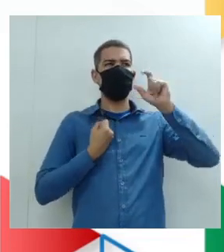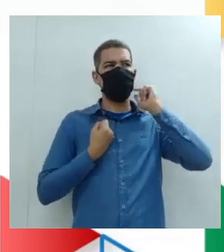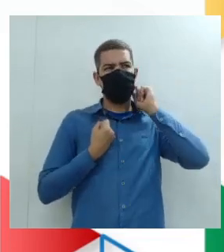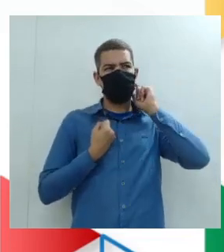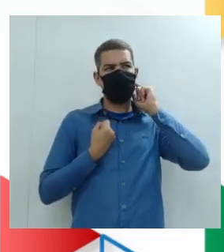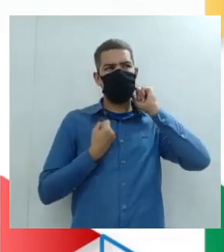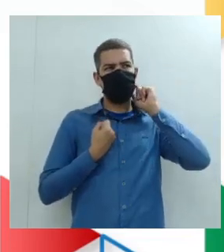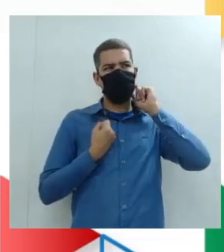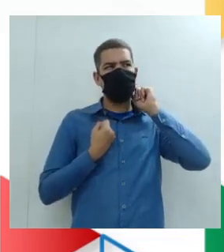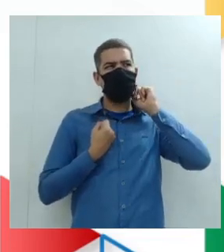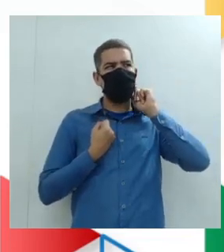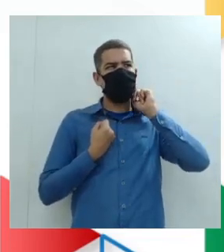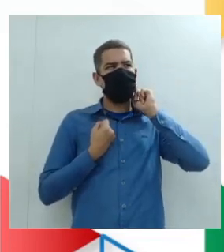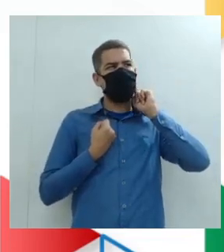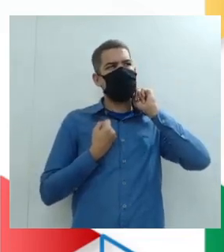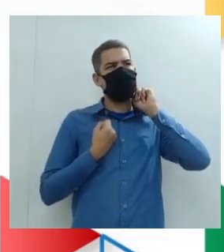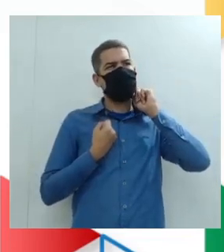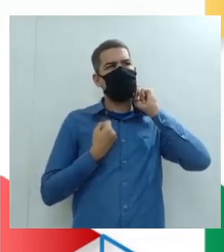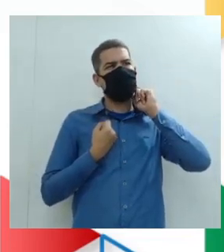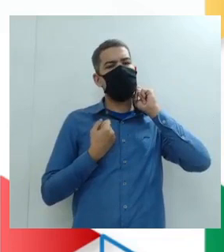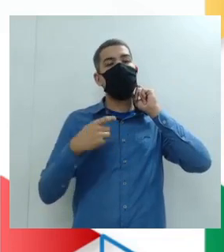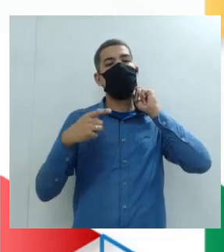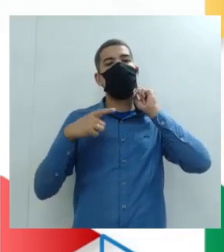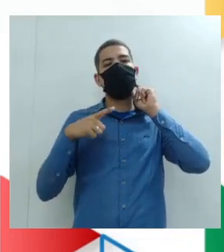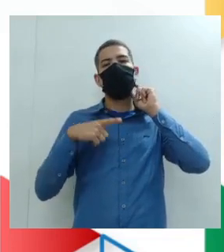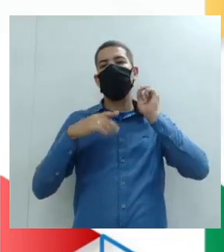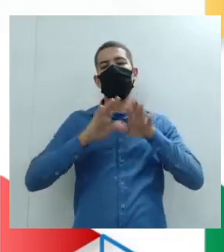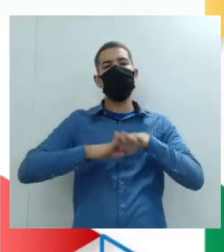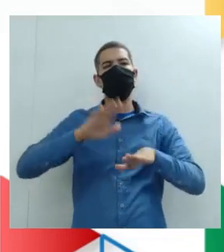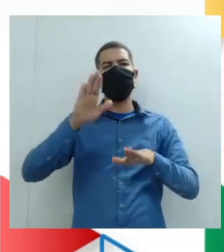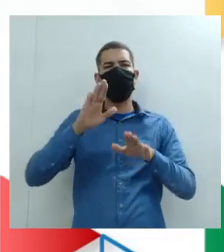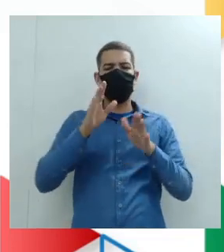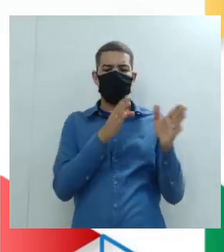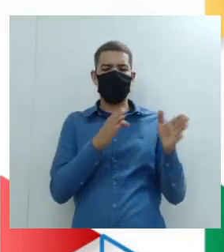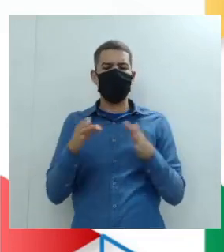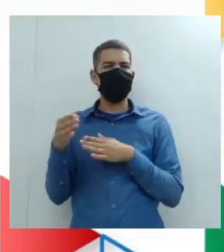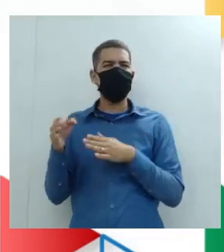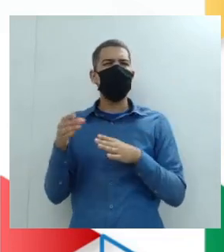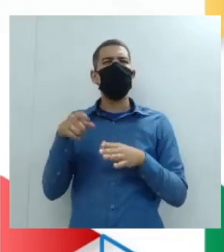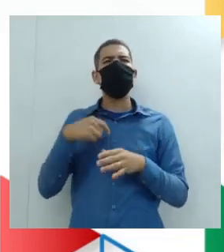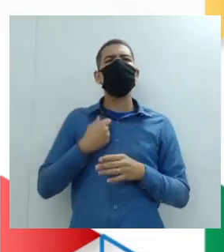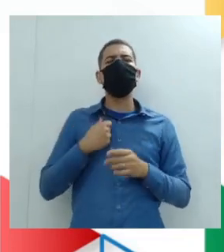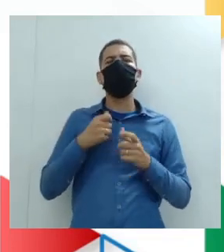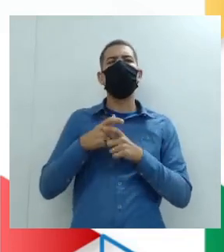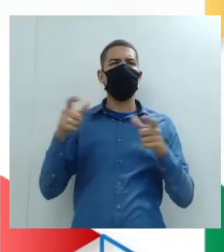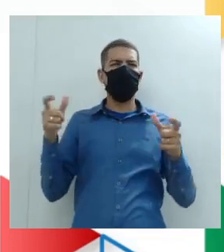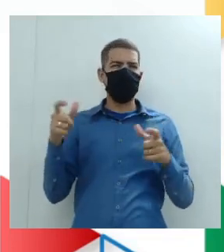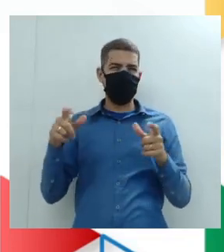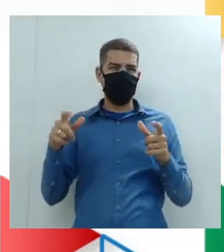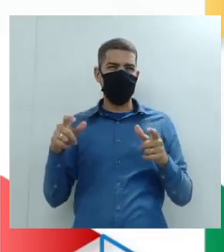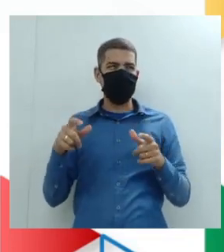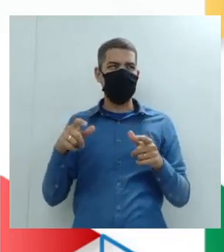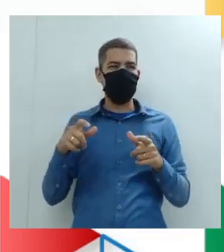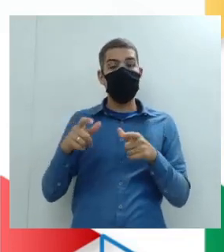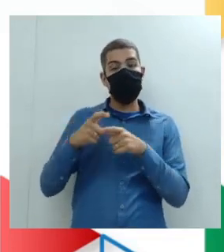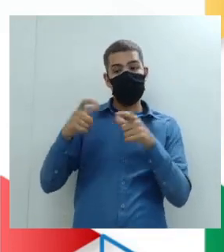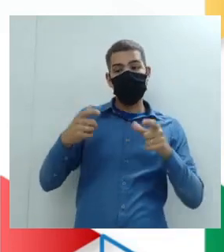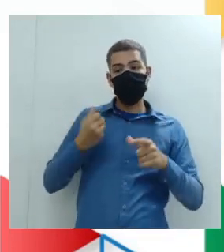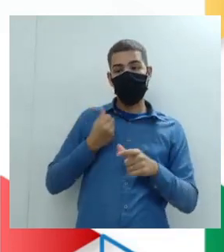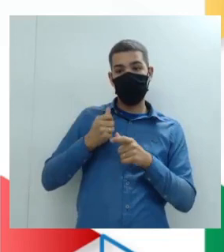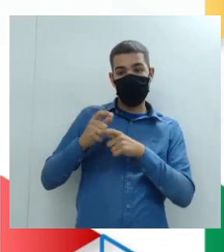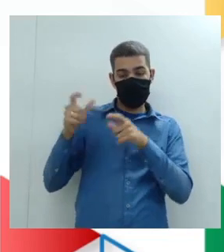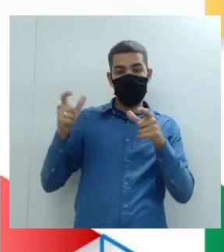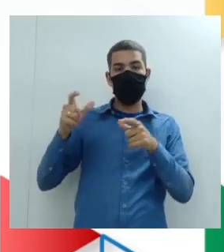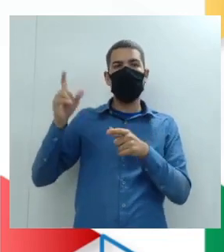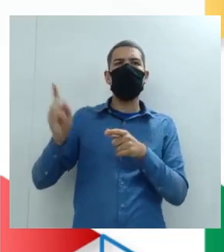que subtrair 6 de 1 quarto, ok? Então, quando eu tenho mais parcelas, a preferência é delas,